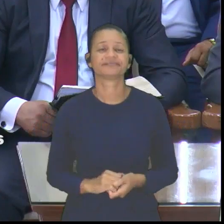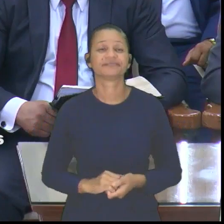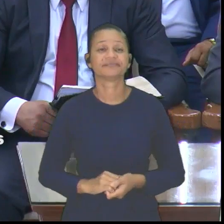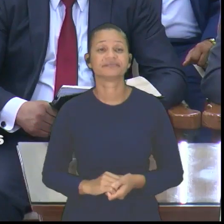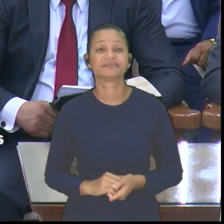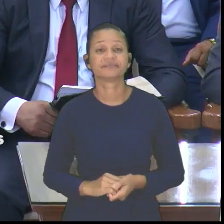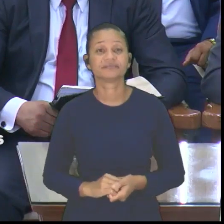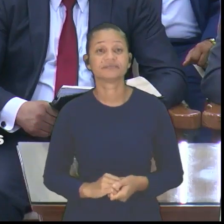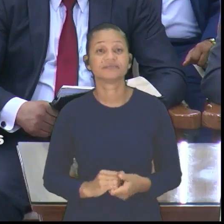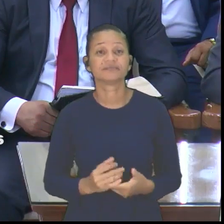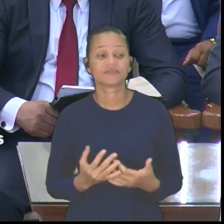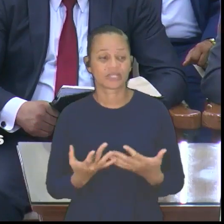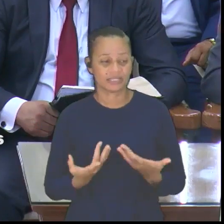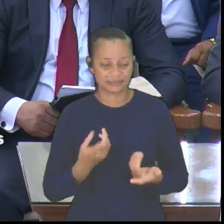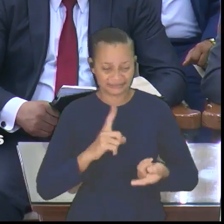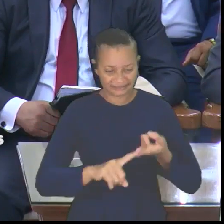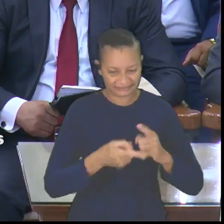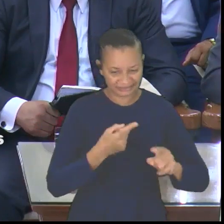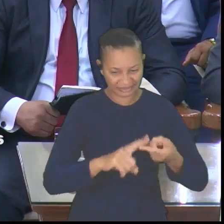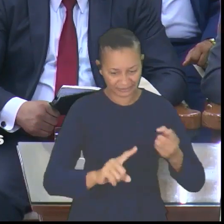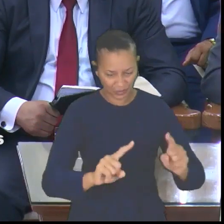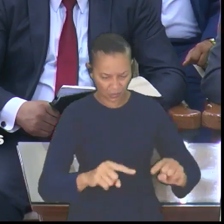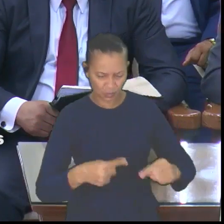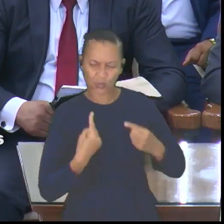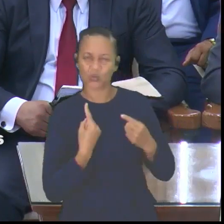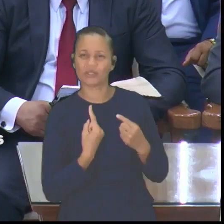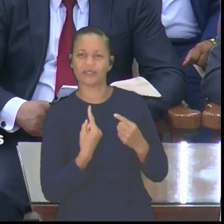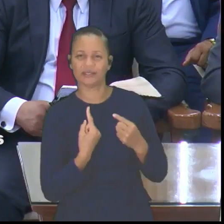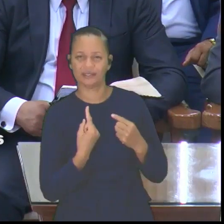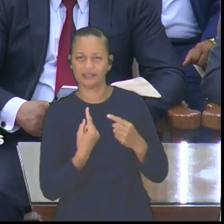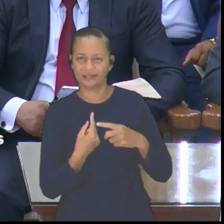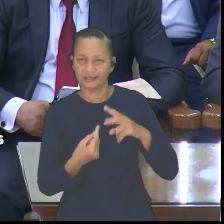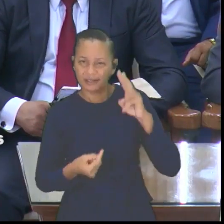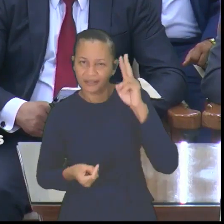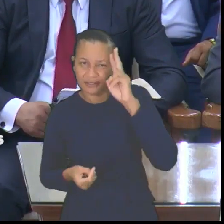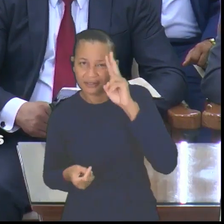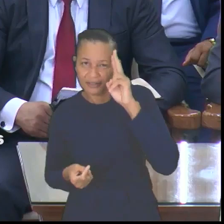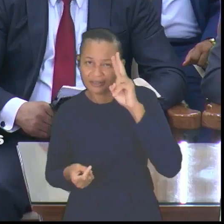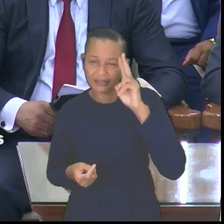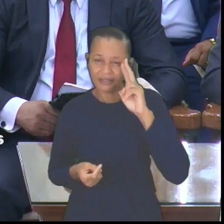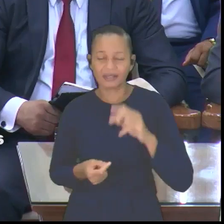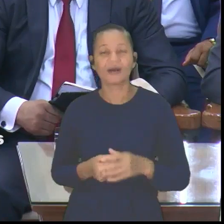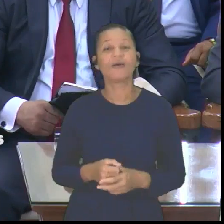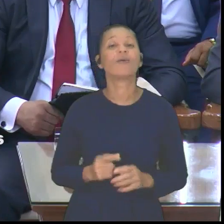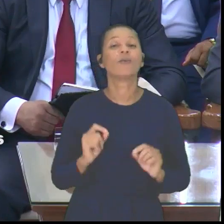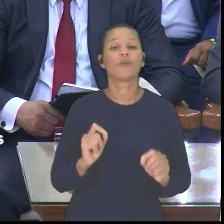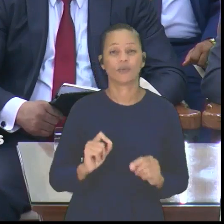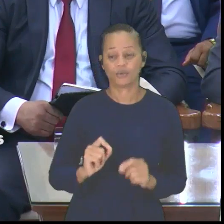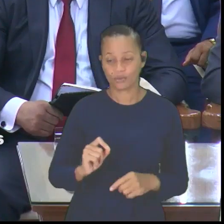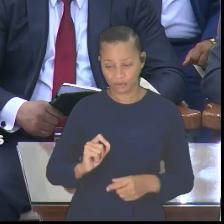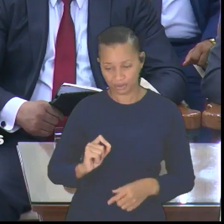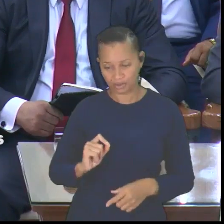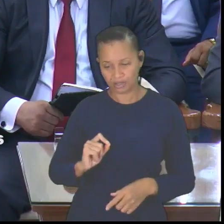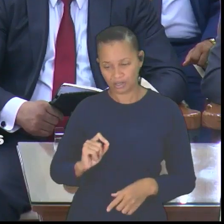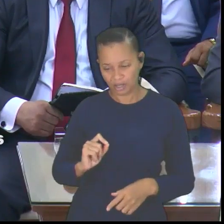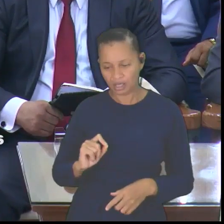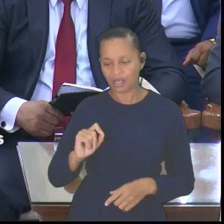E aquilo que tramam para nós, está lembrado de quando tramaram? Quando Amã tramou contra